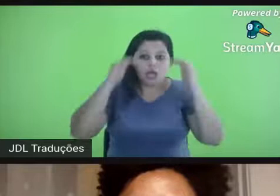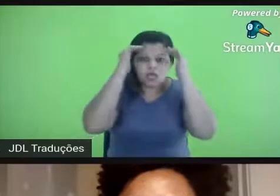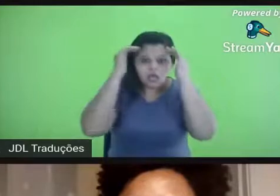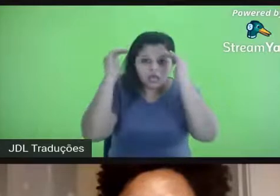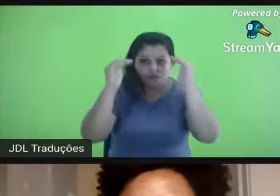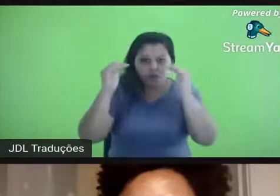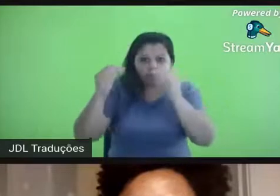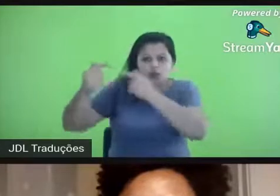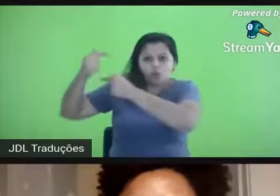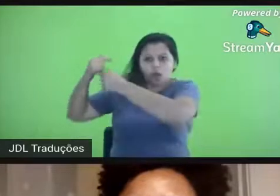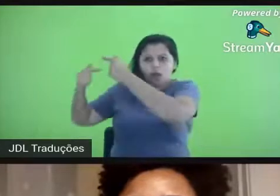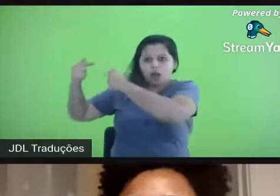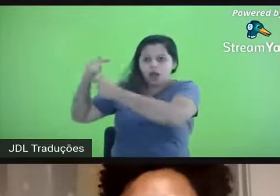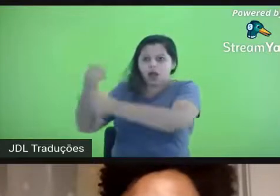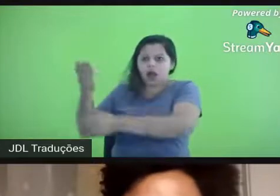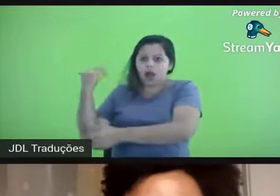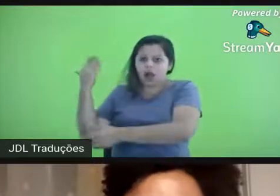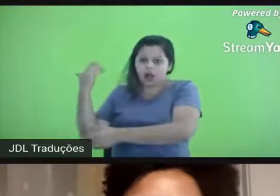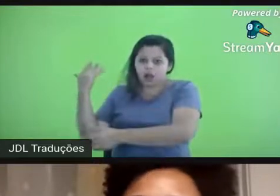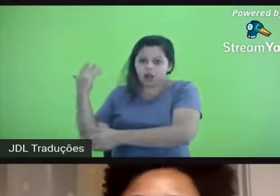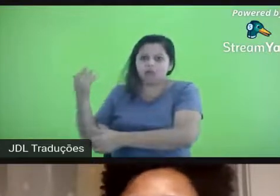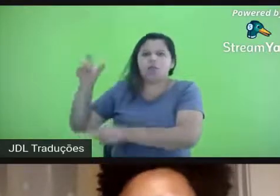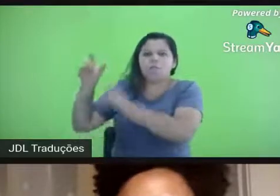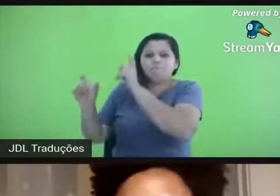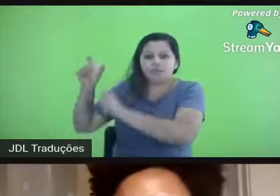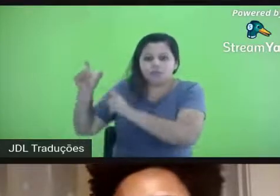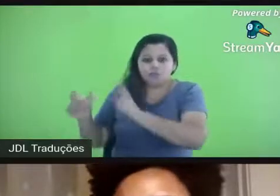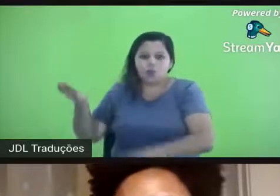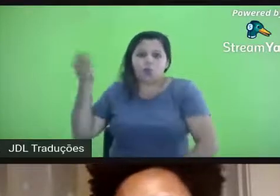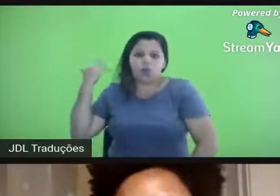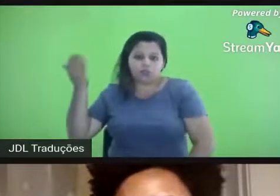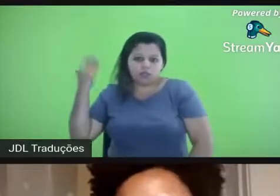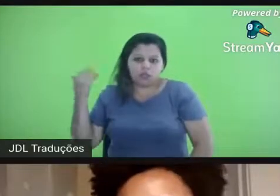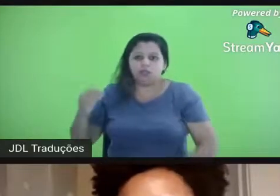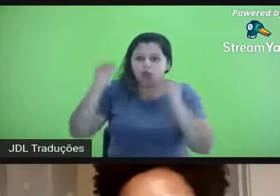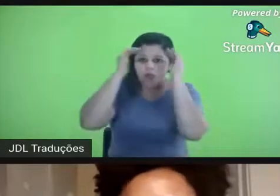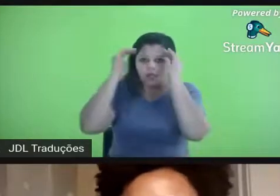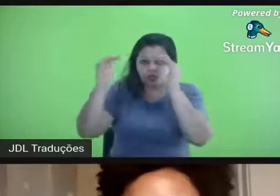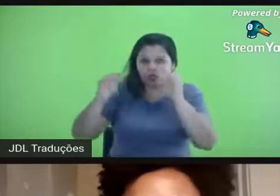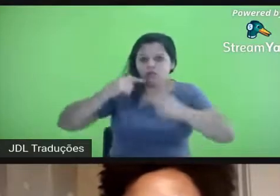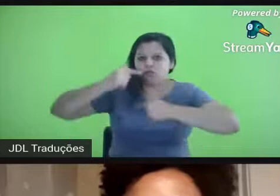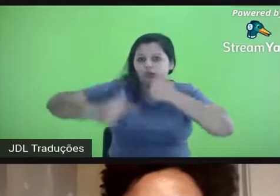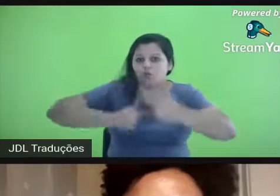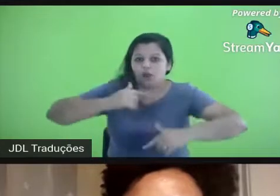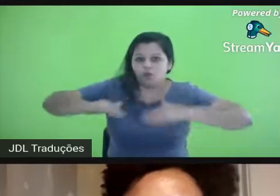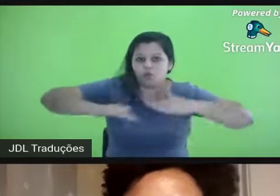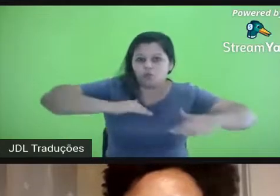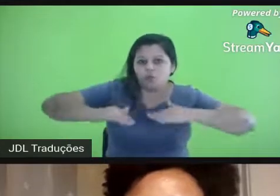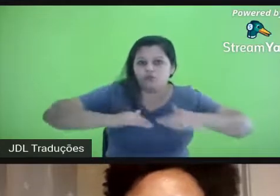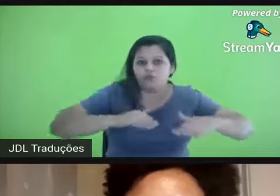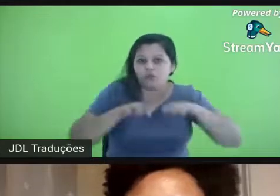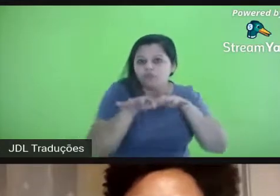né? Respeitando o trabalho da Lélia, respeitando o trabalho do movimento negro, que construiu